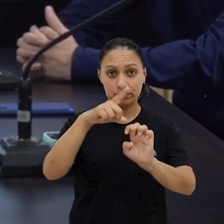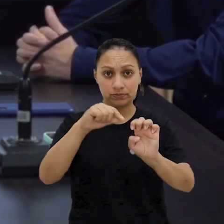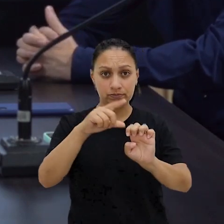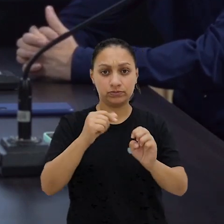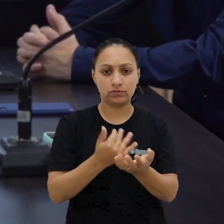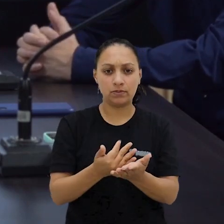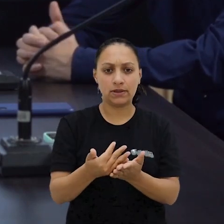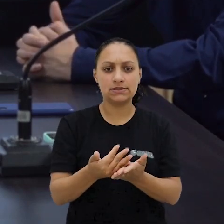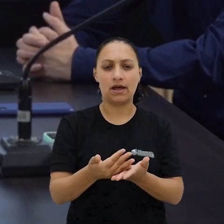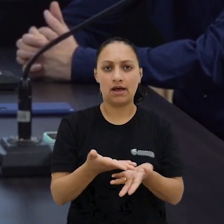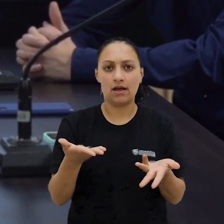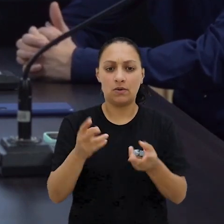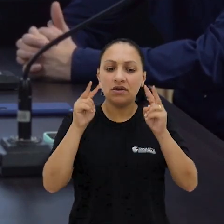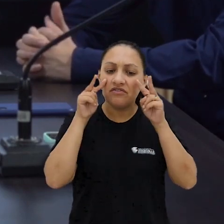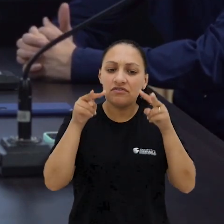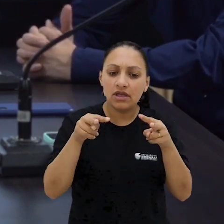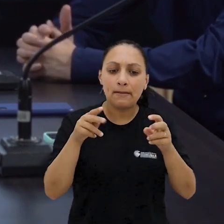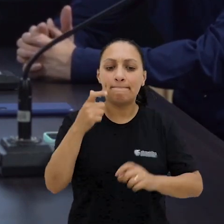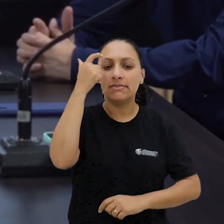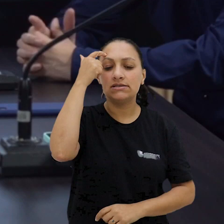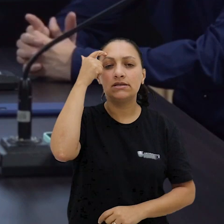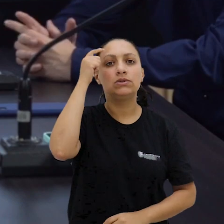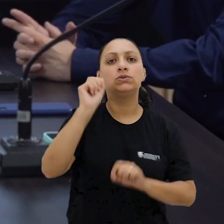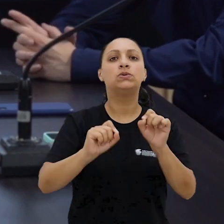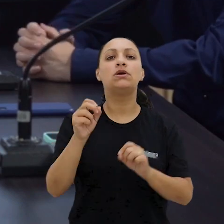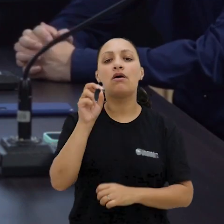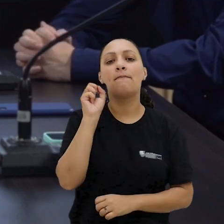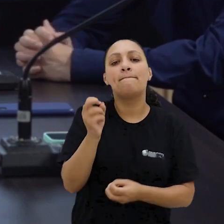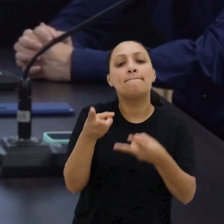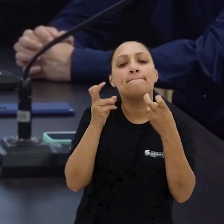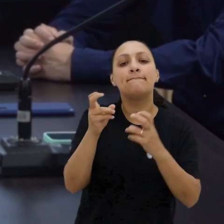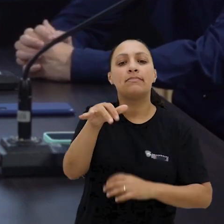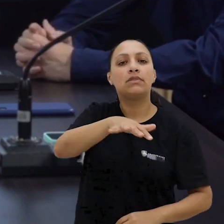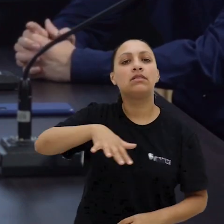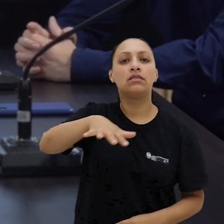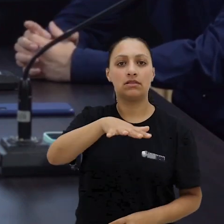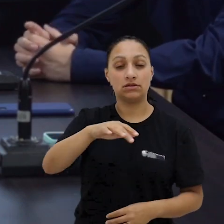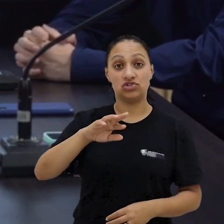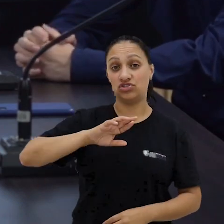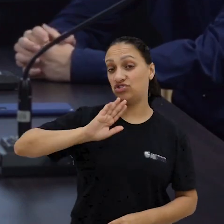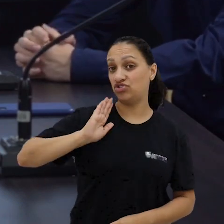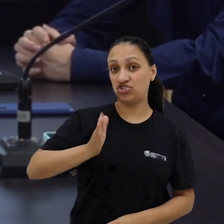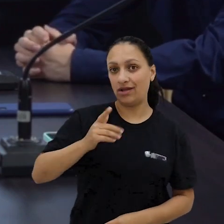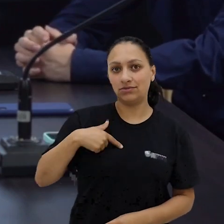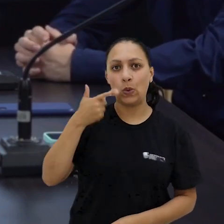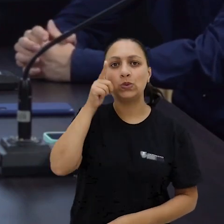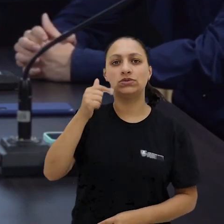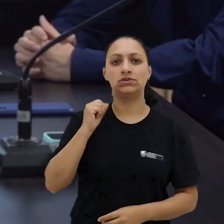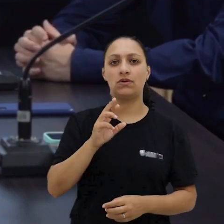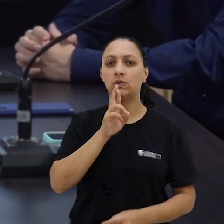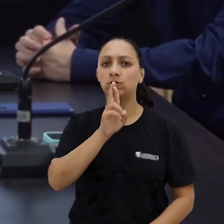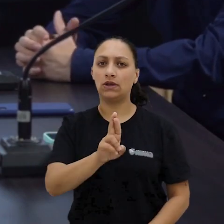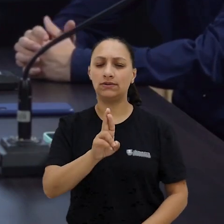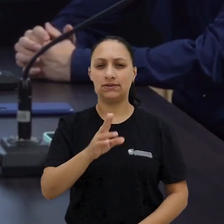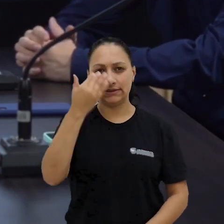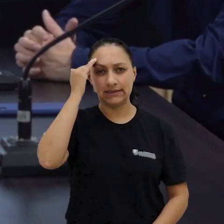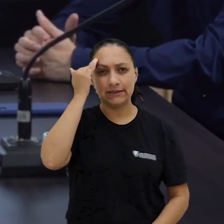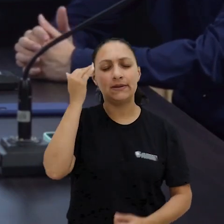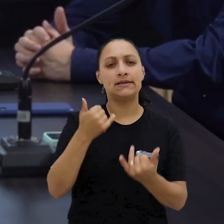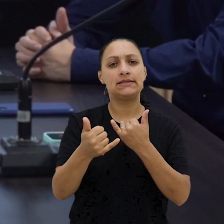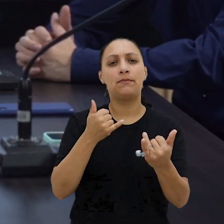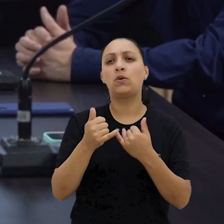e a gente vai começar a enxergar aqui, pensando no que a gente vê no mercado, né? Já não estamos conseguindo os resultados, entenda